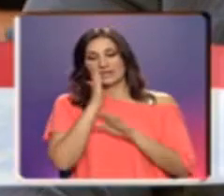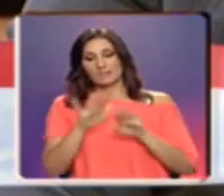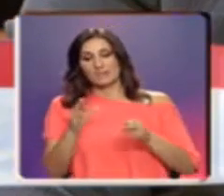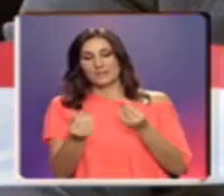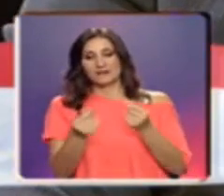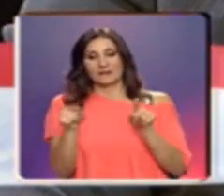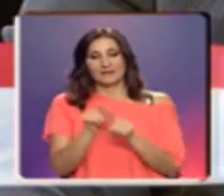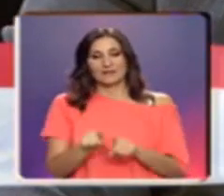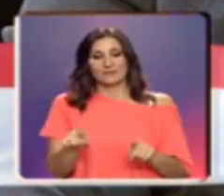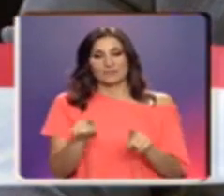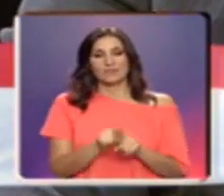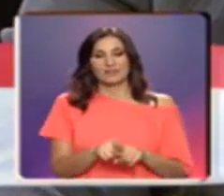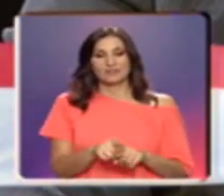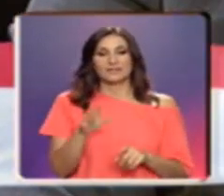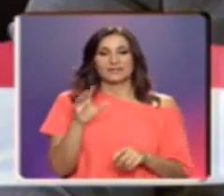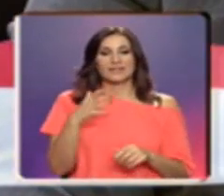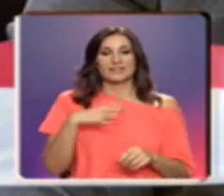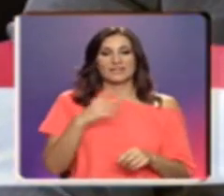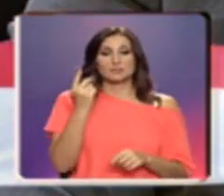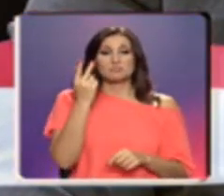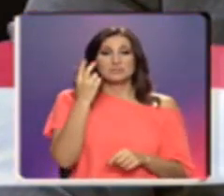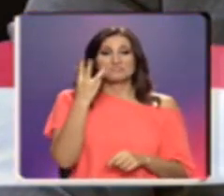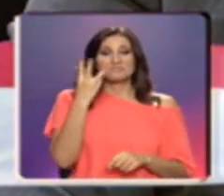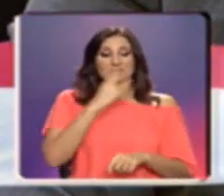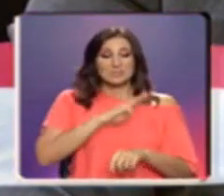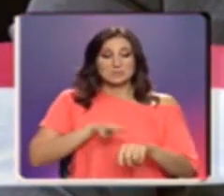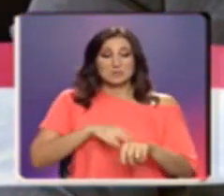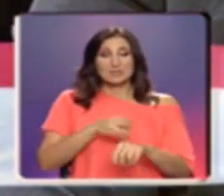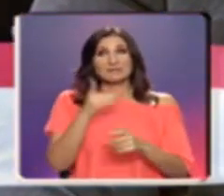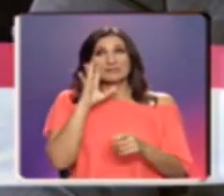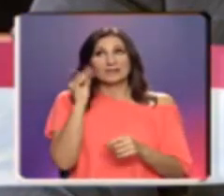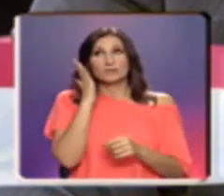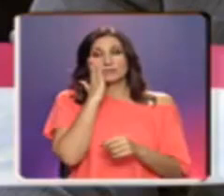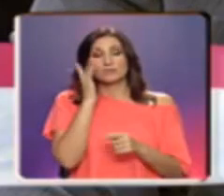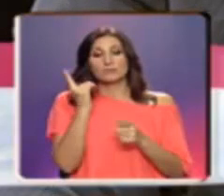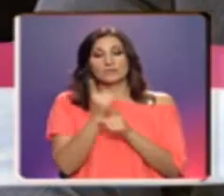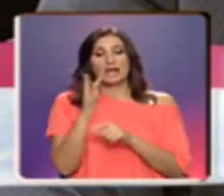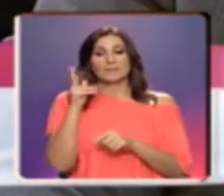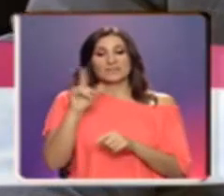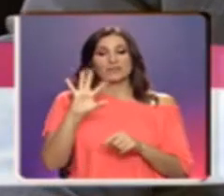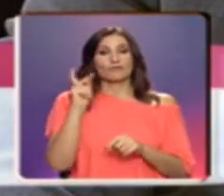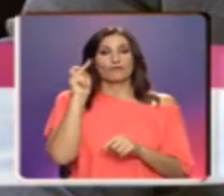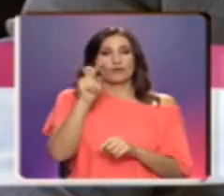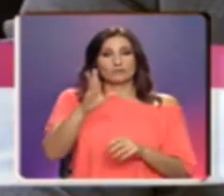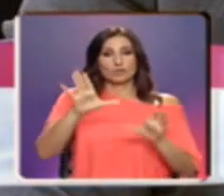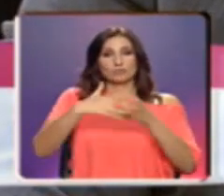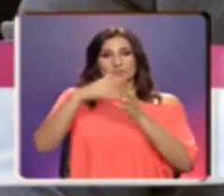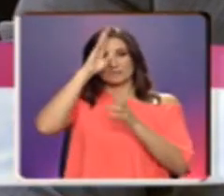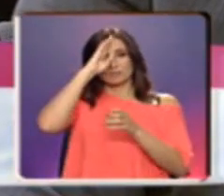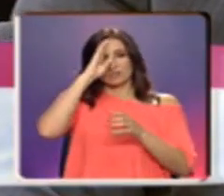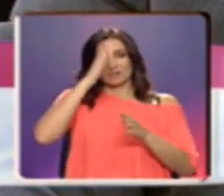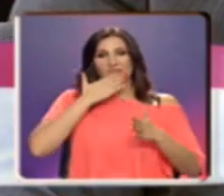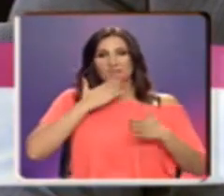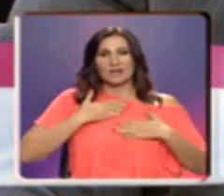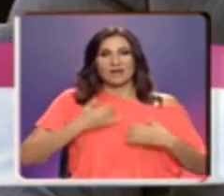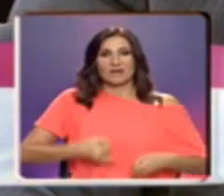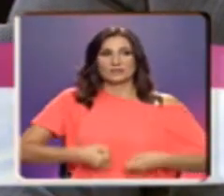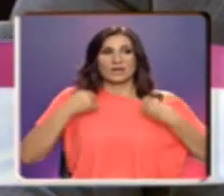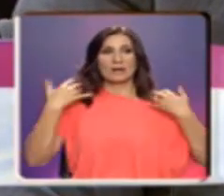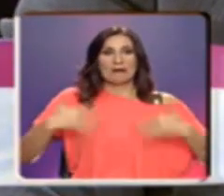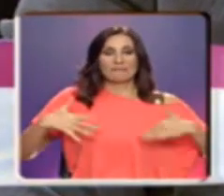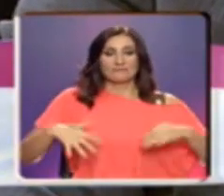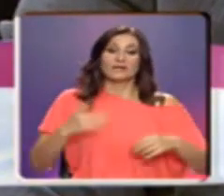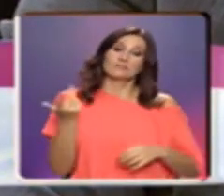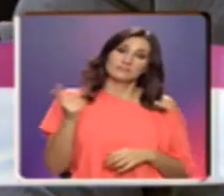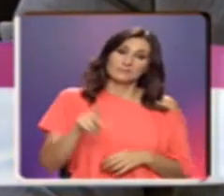forma. Deixa-me tentar dormir 2 ou 3 horas, porque tenho a certeza que amanhã, quando chegar ao Sporting, vou ficar assustado. E